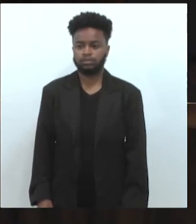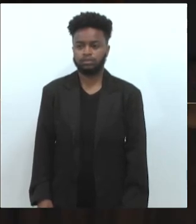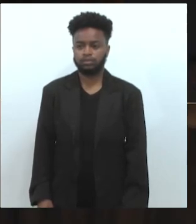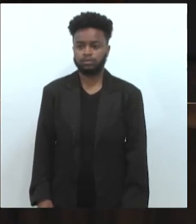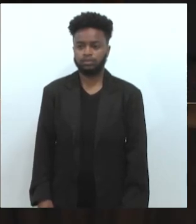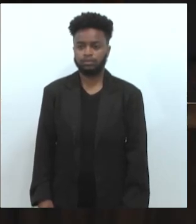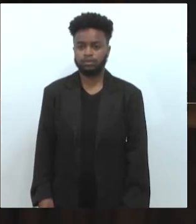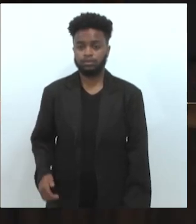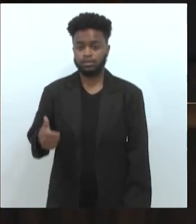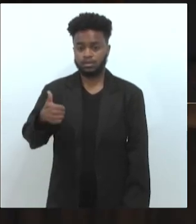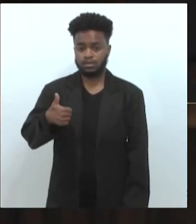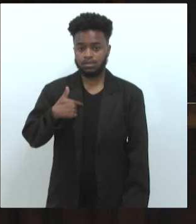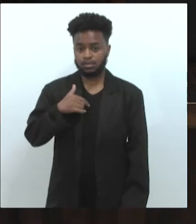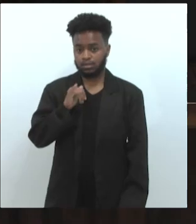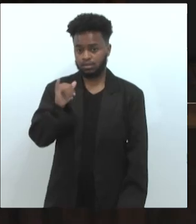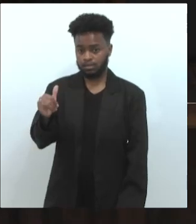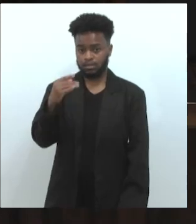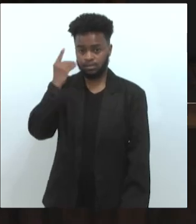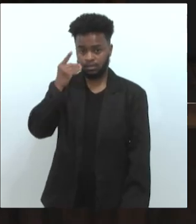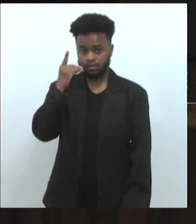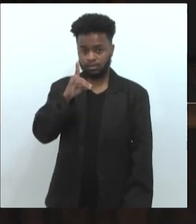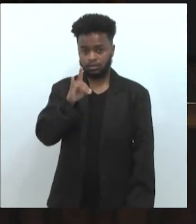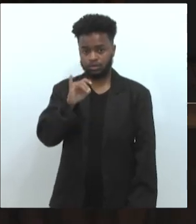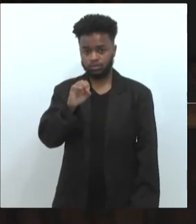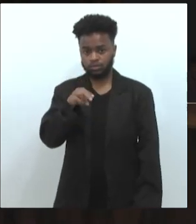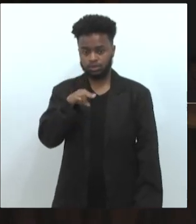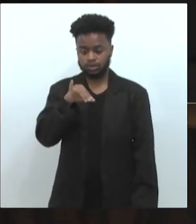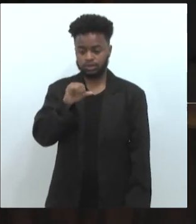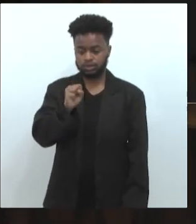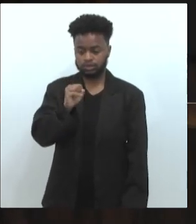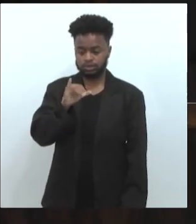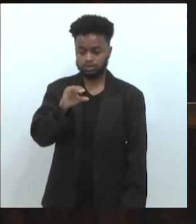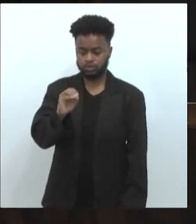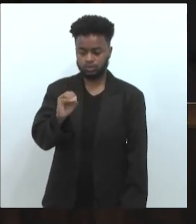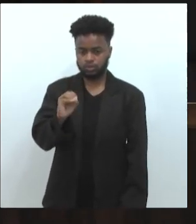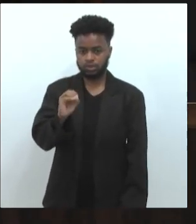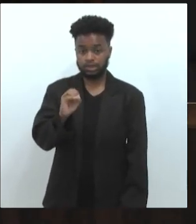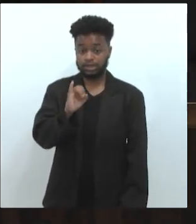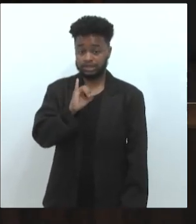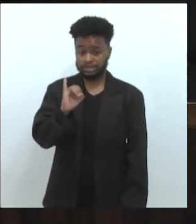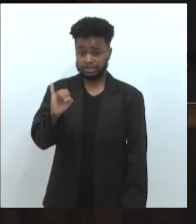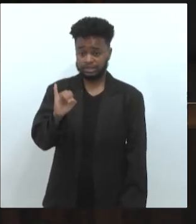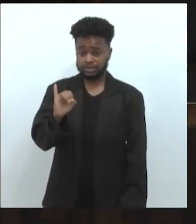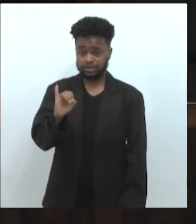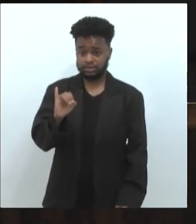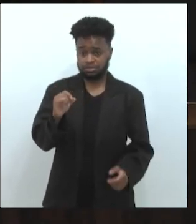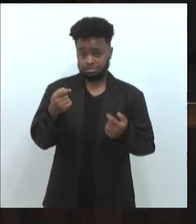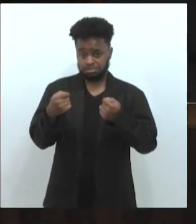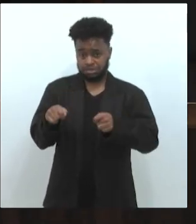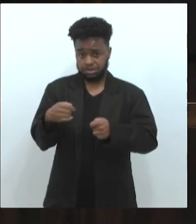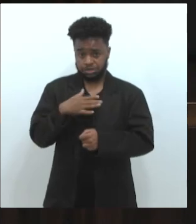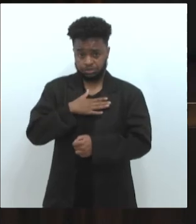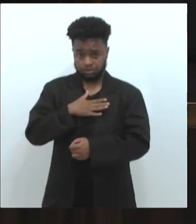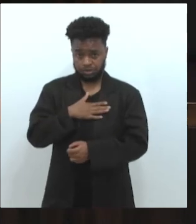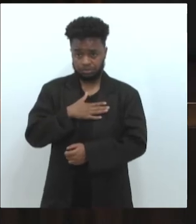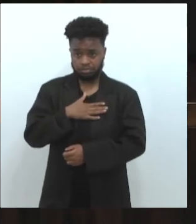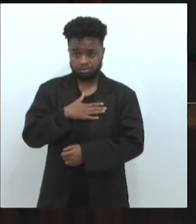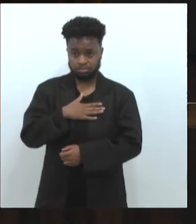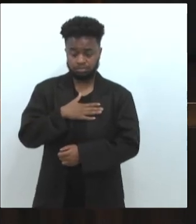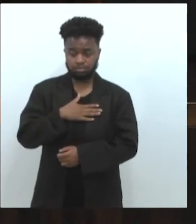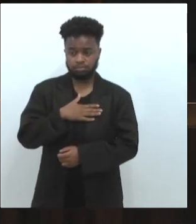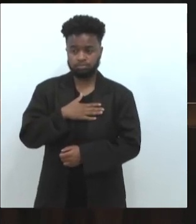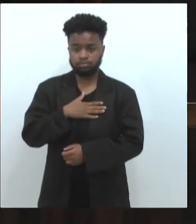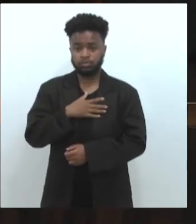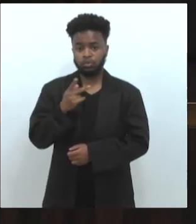primeiro dizer ao nosso deputado Dionísio Lins que, se depender dessa presidência, a